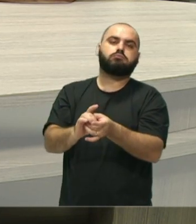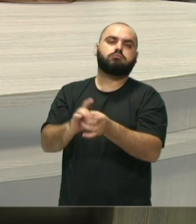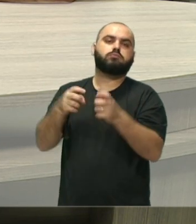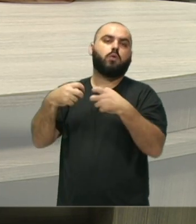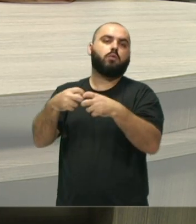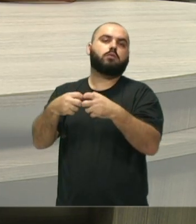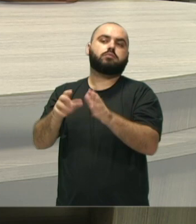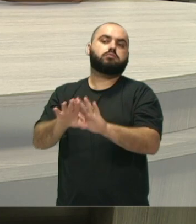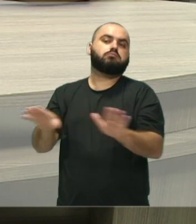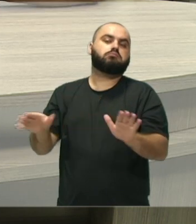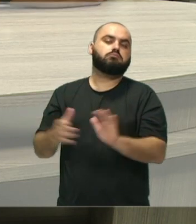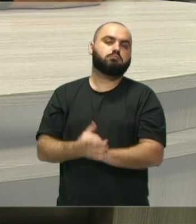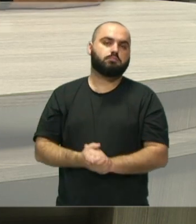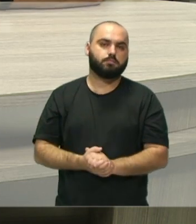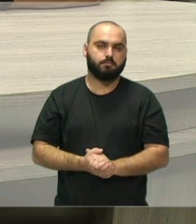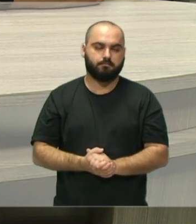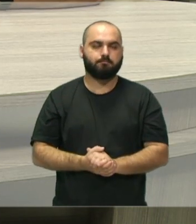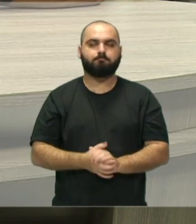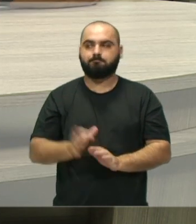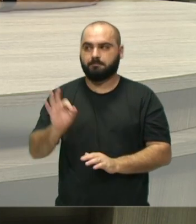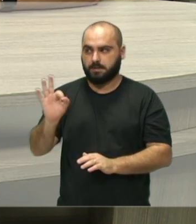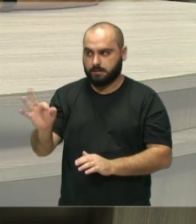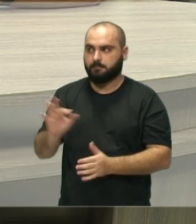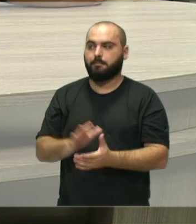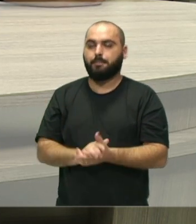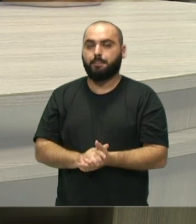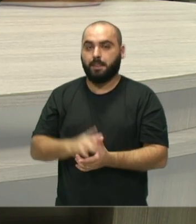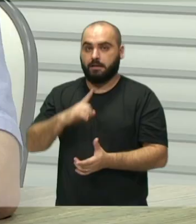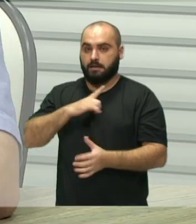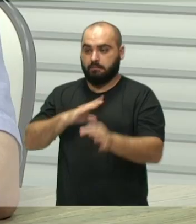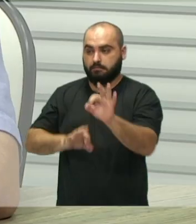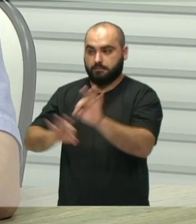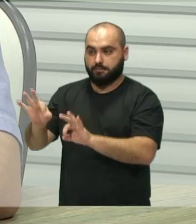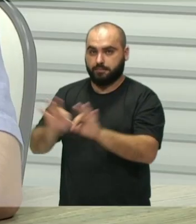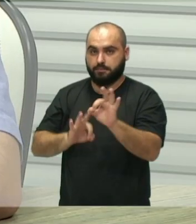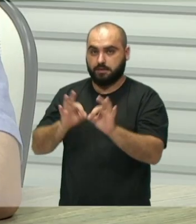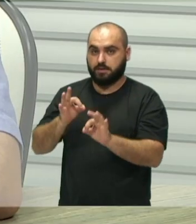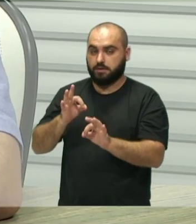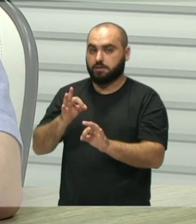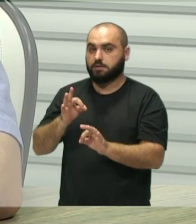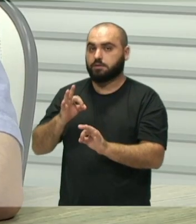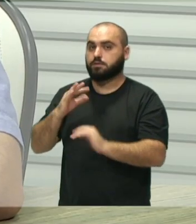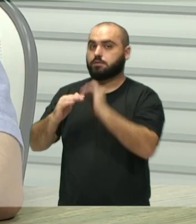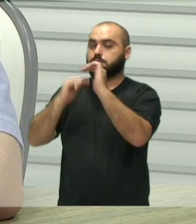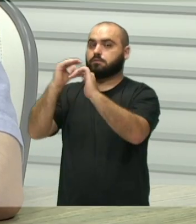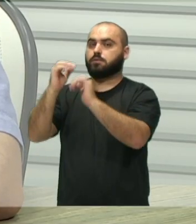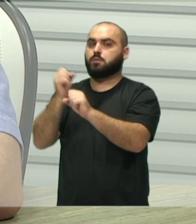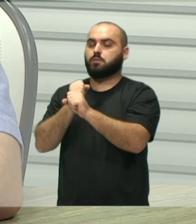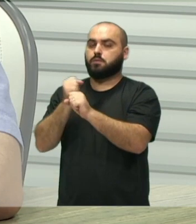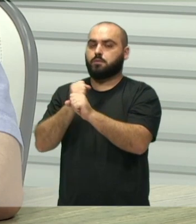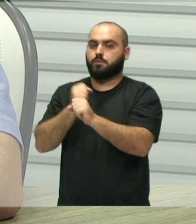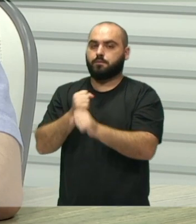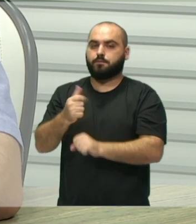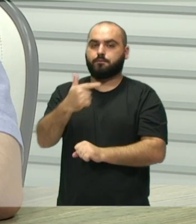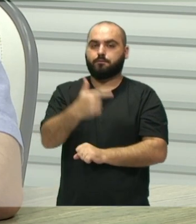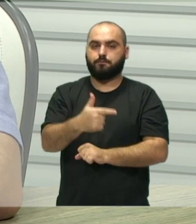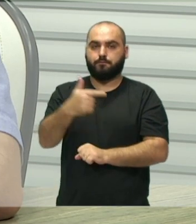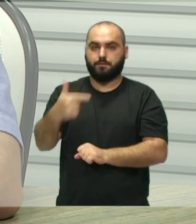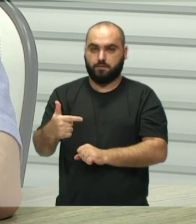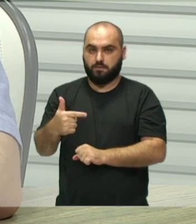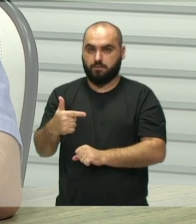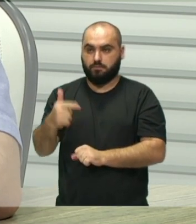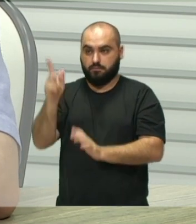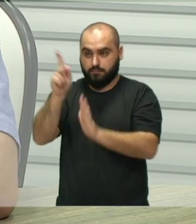transporte coletivo? Então, nós temos o nosso cronograma de desenvolvimento do projeto durante o ano de